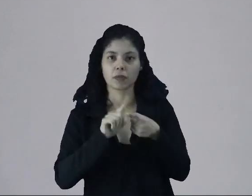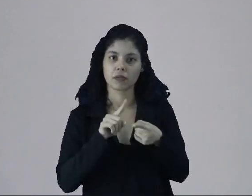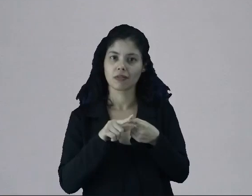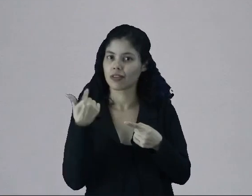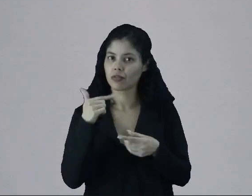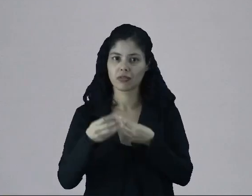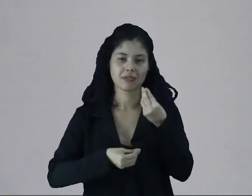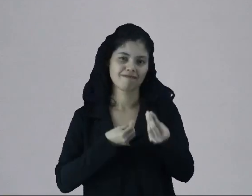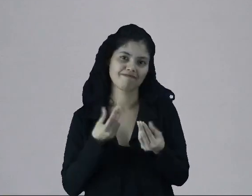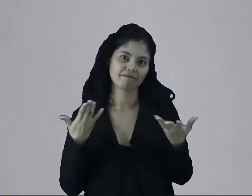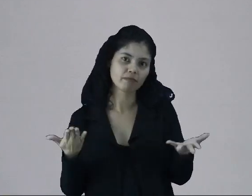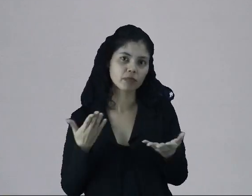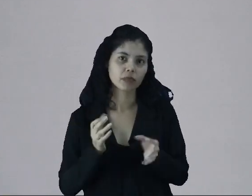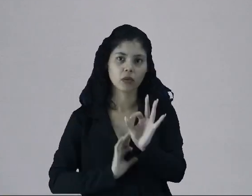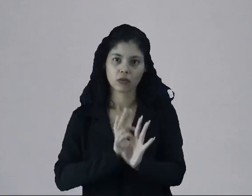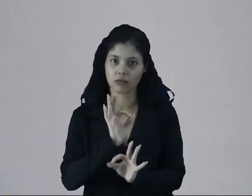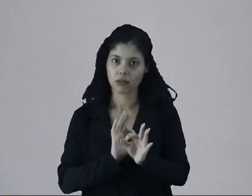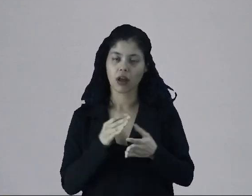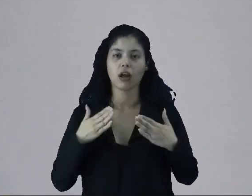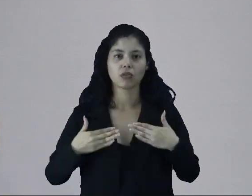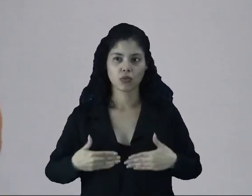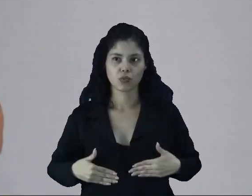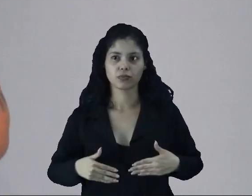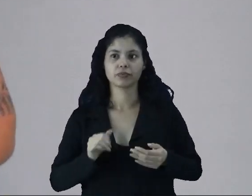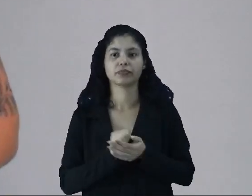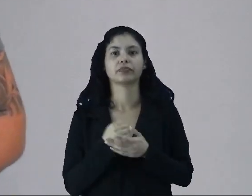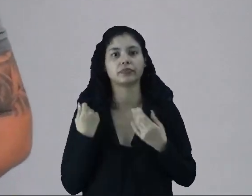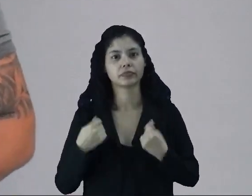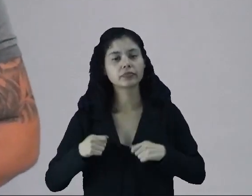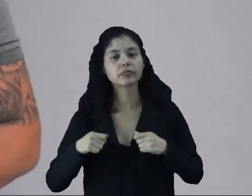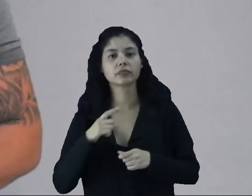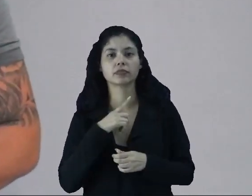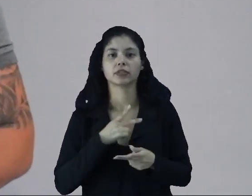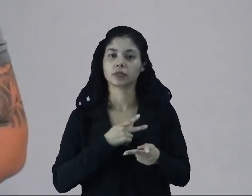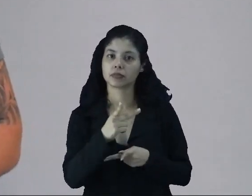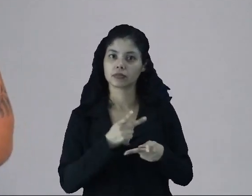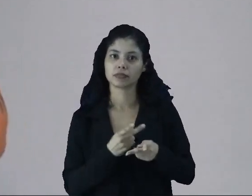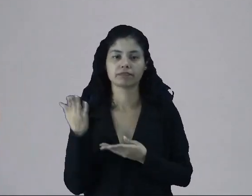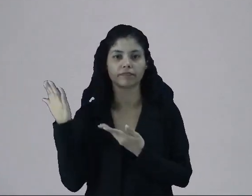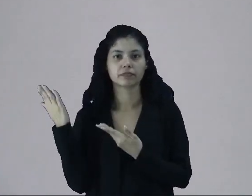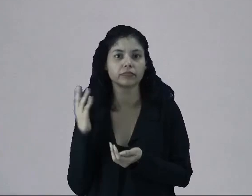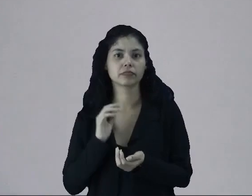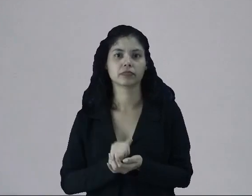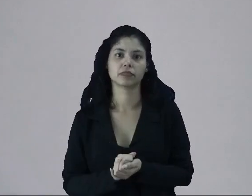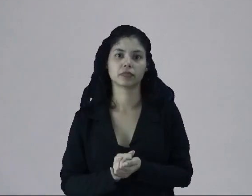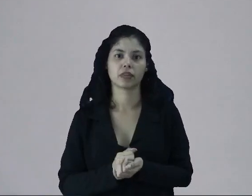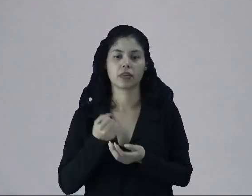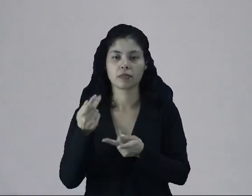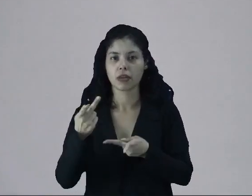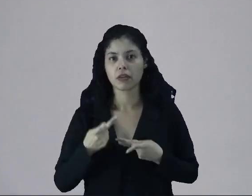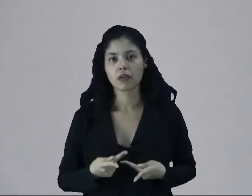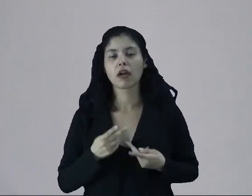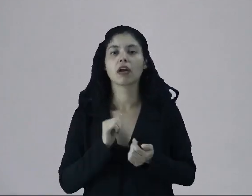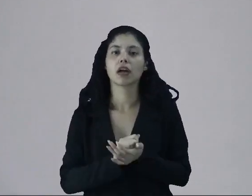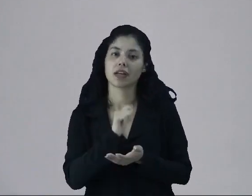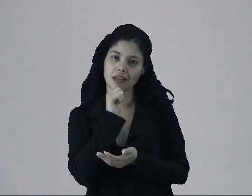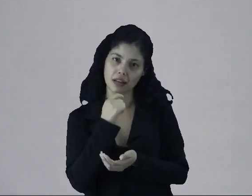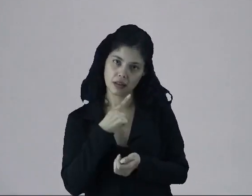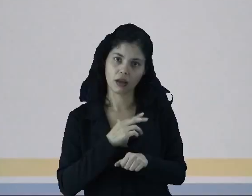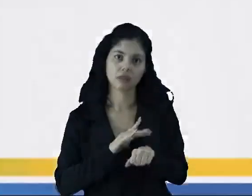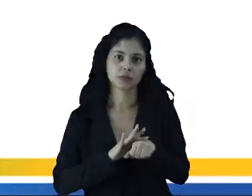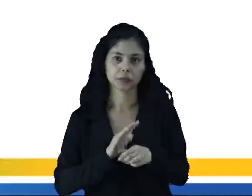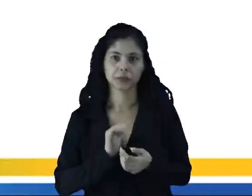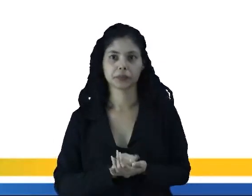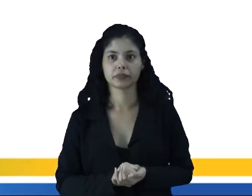não tem mais o rim para desenvolver essa função. Então, realmente, se existe esse projeto, né, tá aí a fonte dele, é um projeto muito bem-vindo para quem tem essa doença,